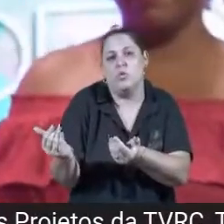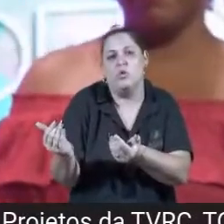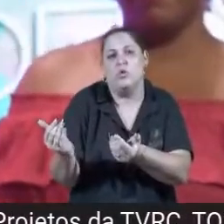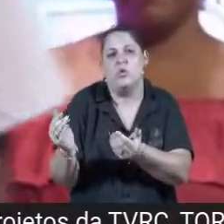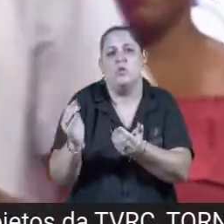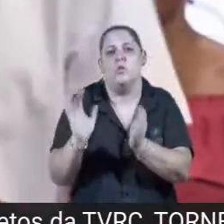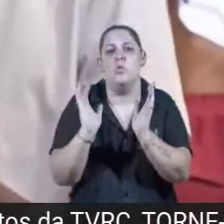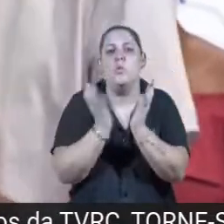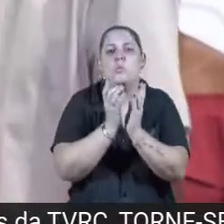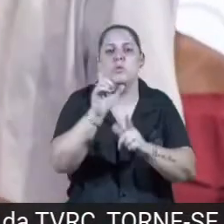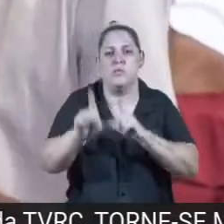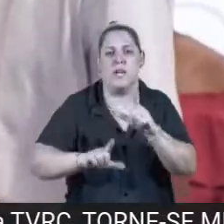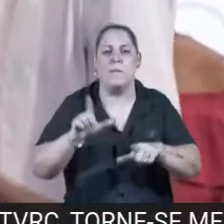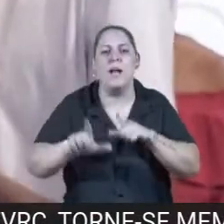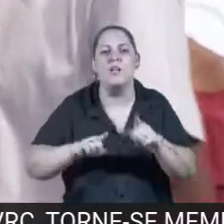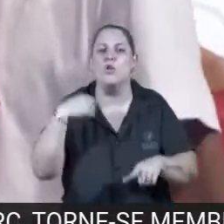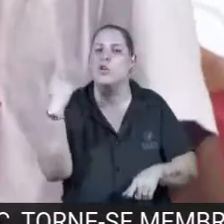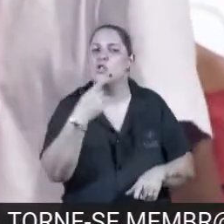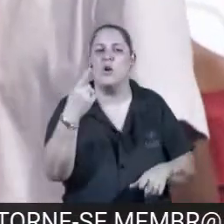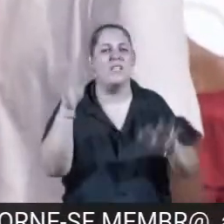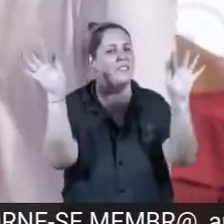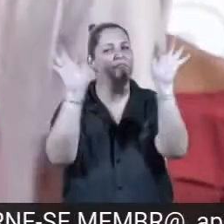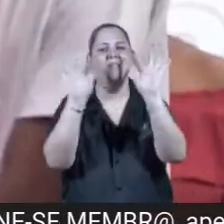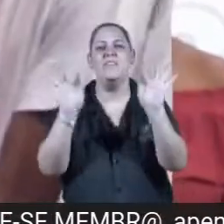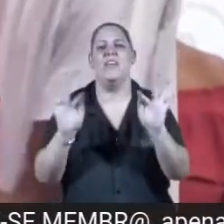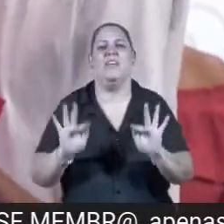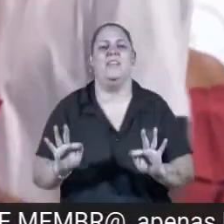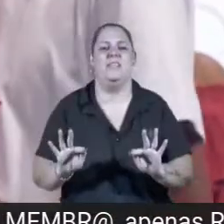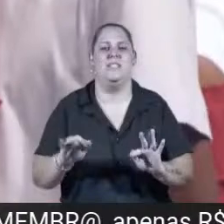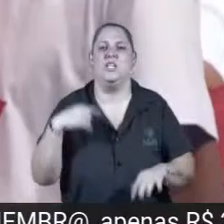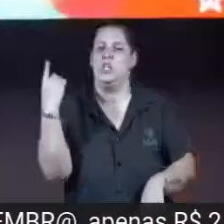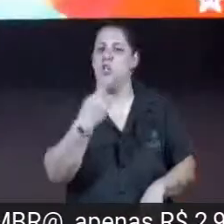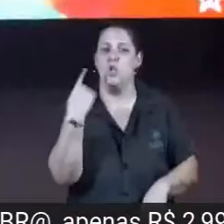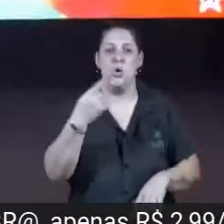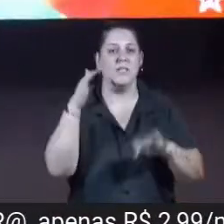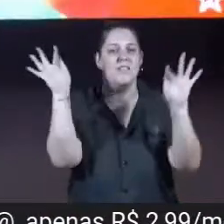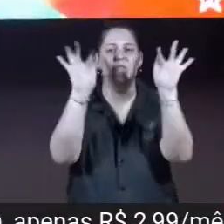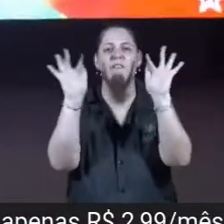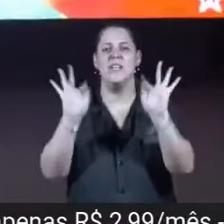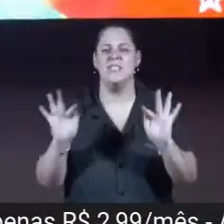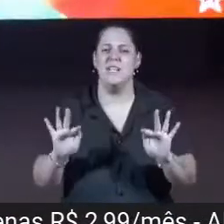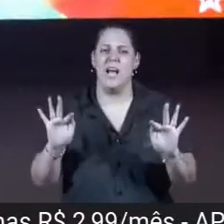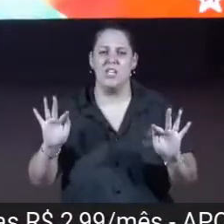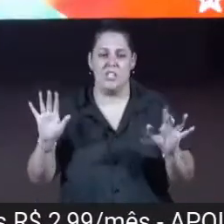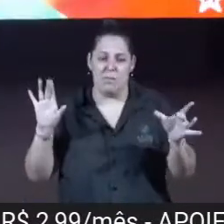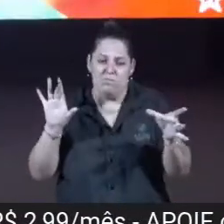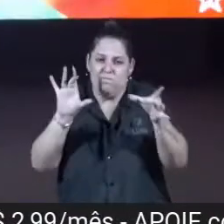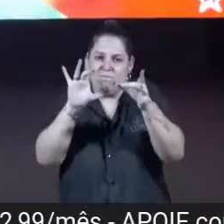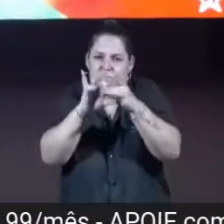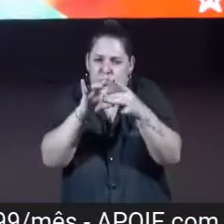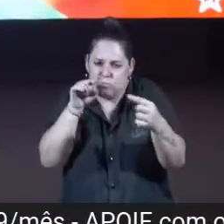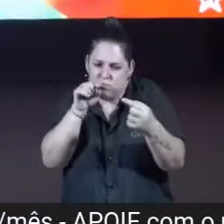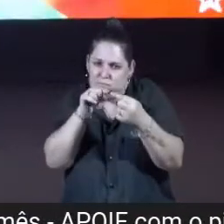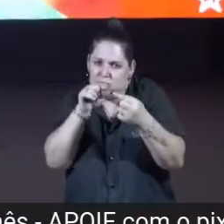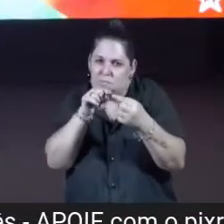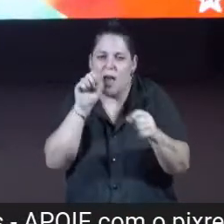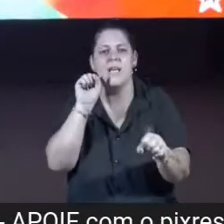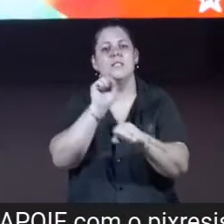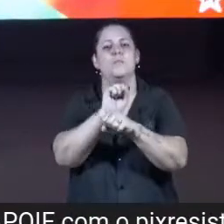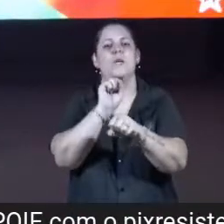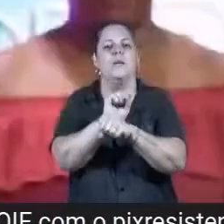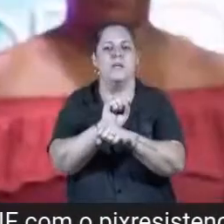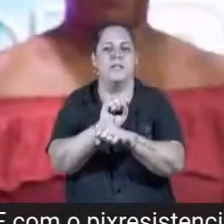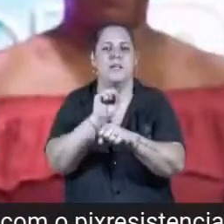capixaba, você não tem noção de como nós estamos felizes. Né? E a nossa felicidade está ligada principalmente na esperança.